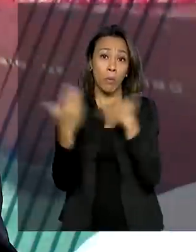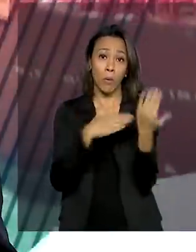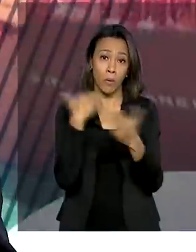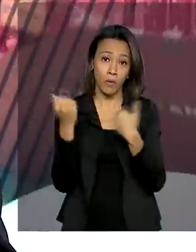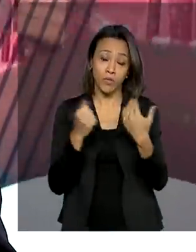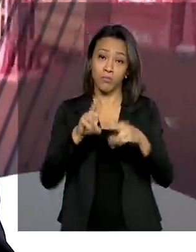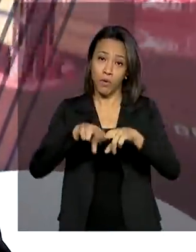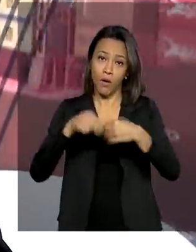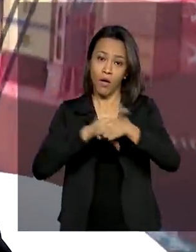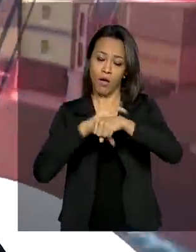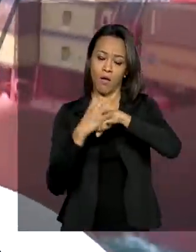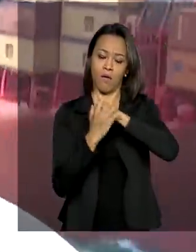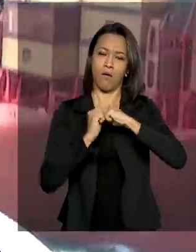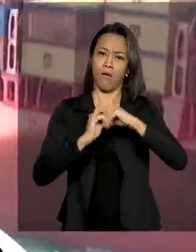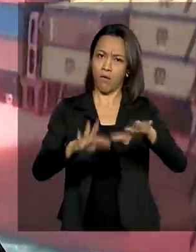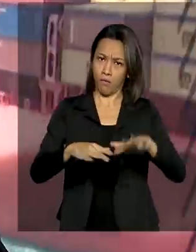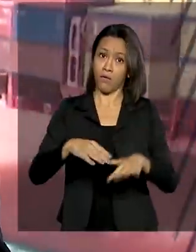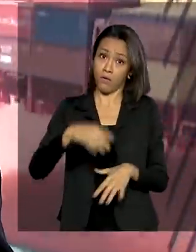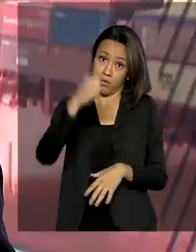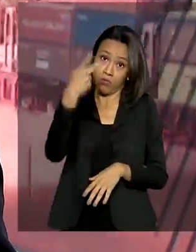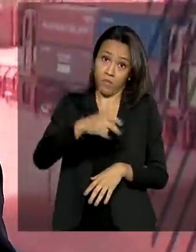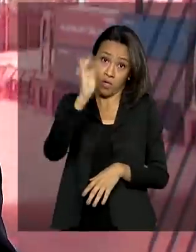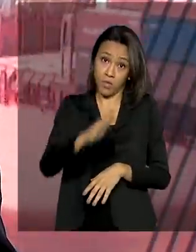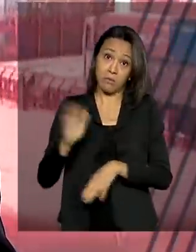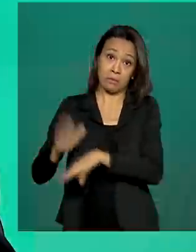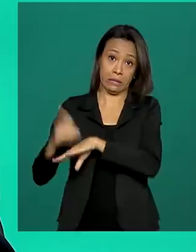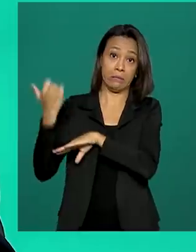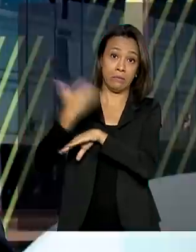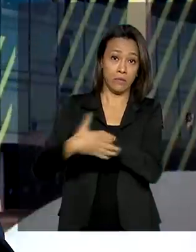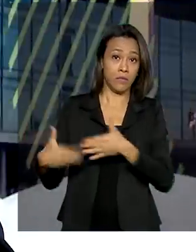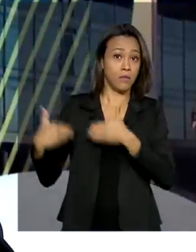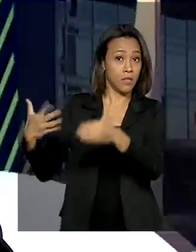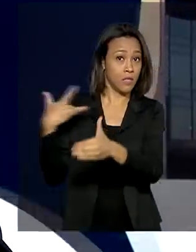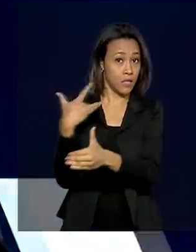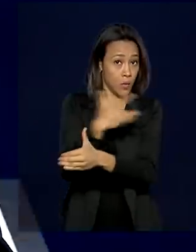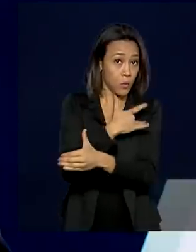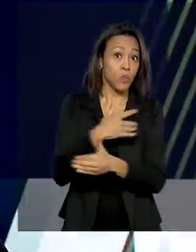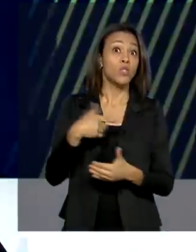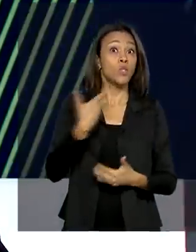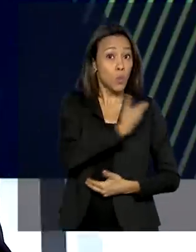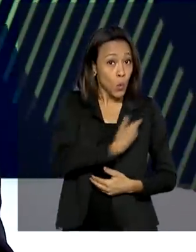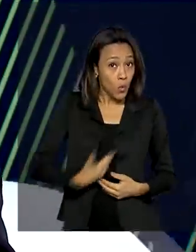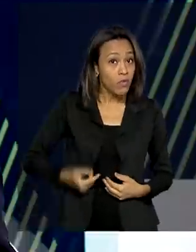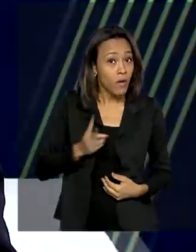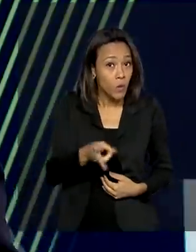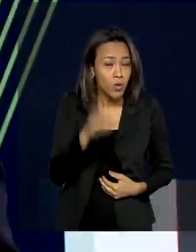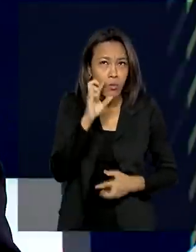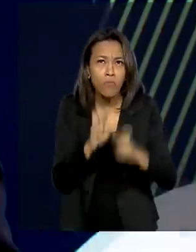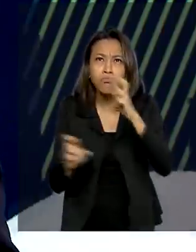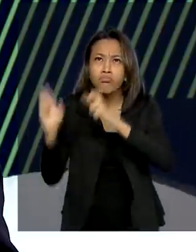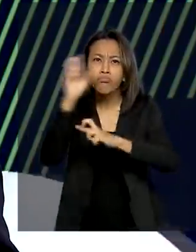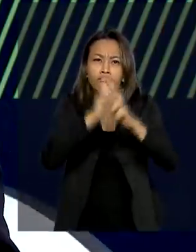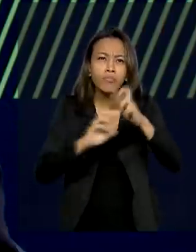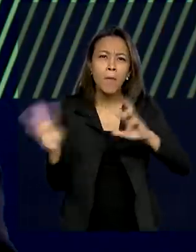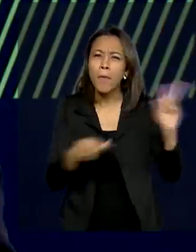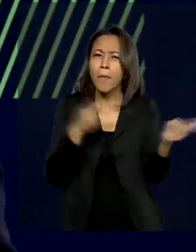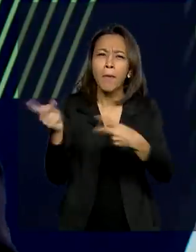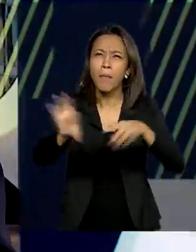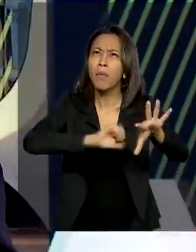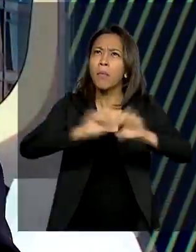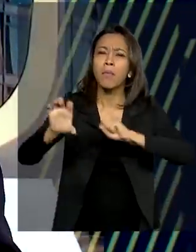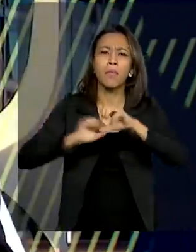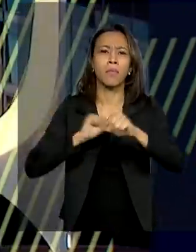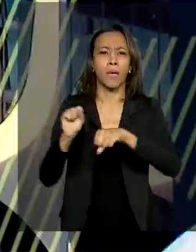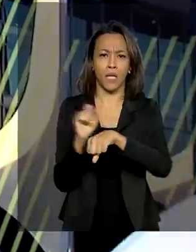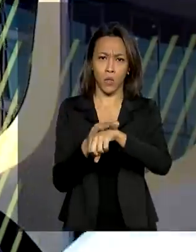-19, segundo o Ministério da Saúde. E o governo vai investir no rastreamento e monitoramento de contatos de casos da doença